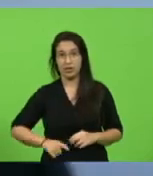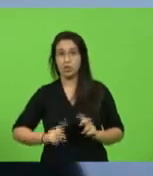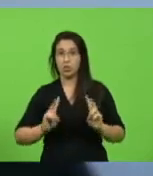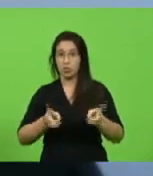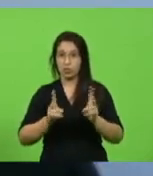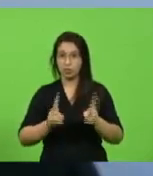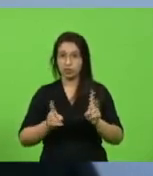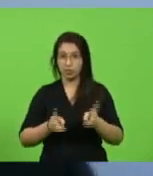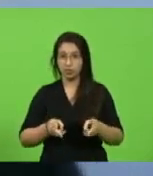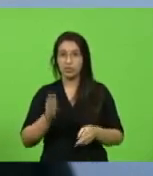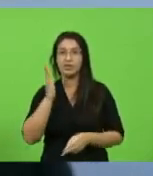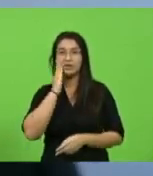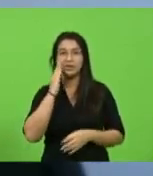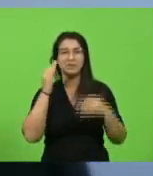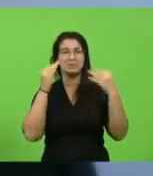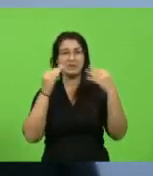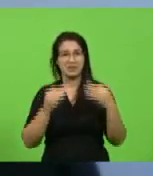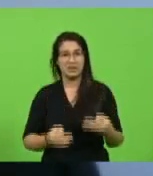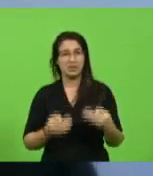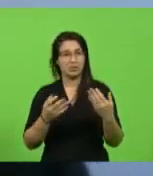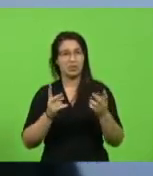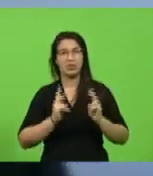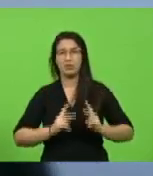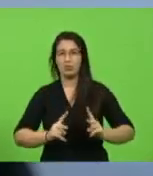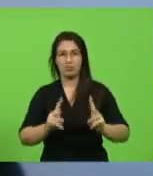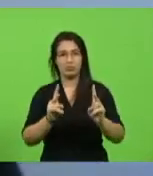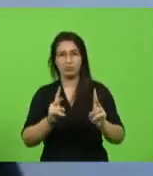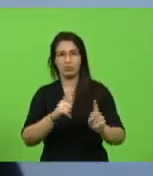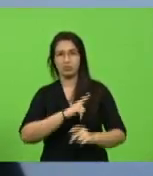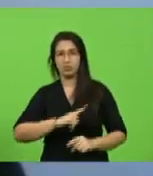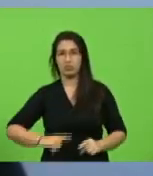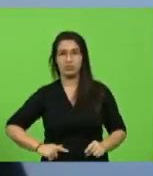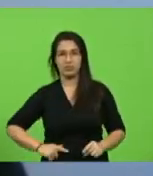a certeza de que ele continuará sem governar.